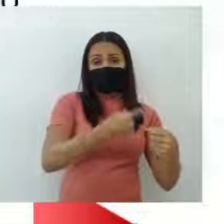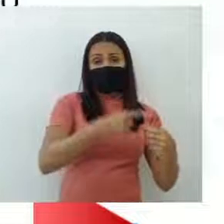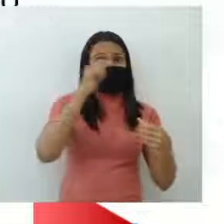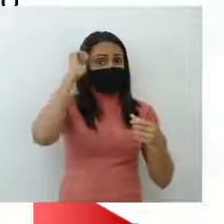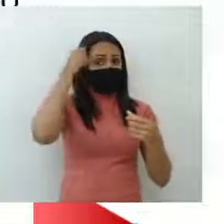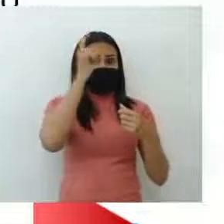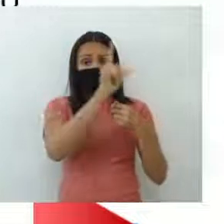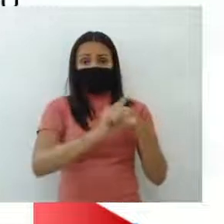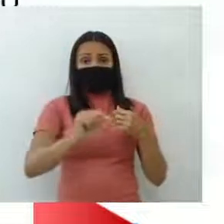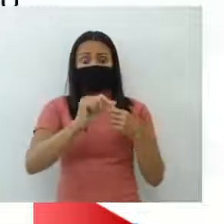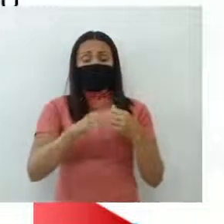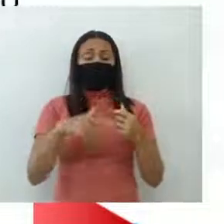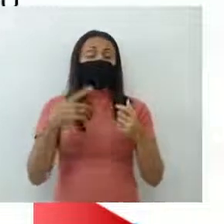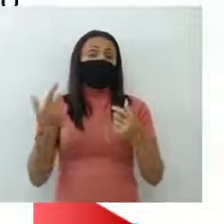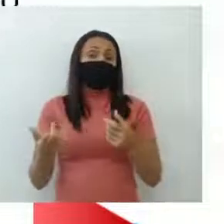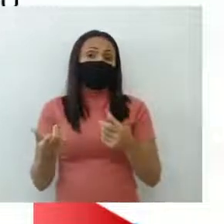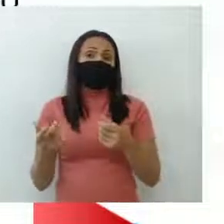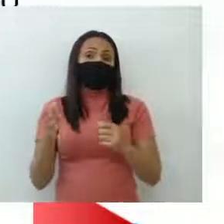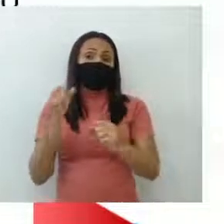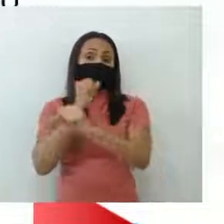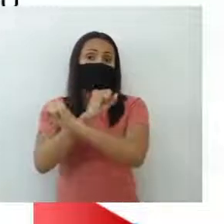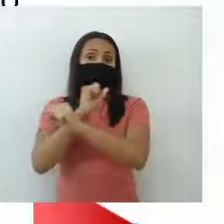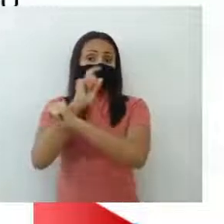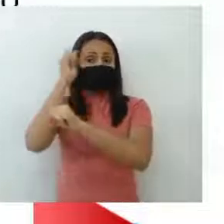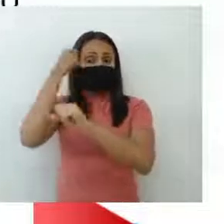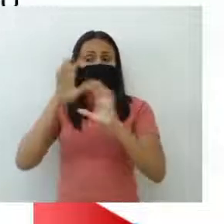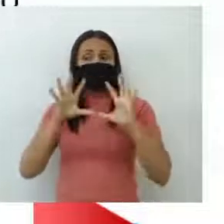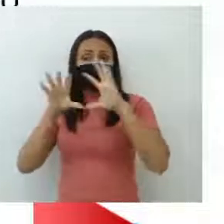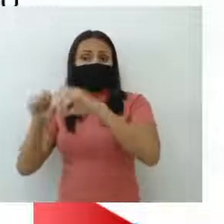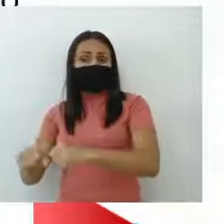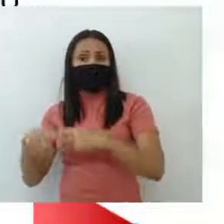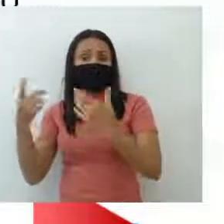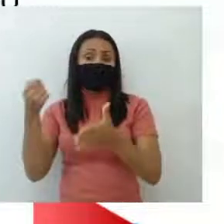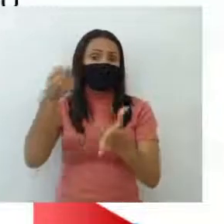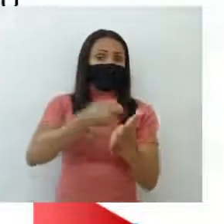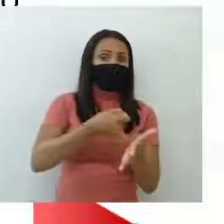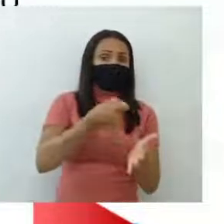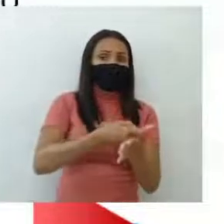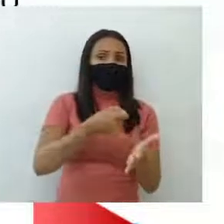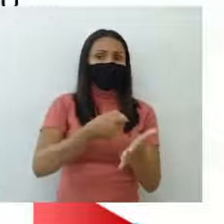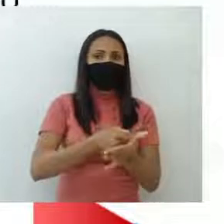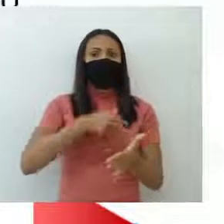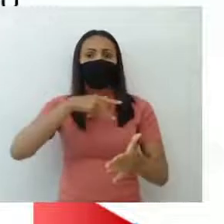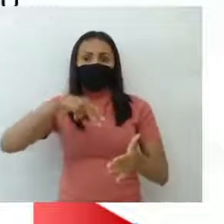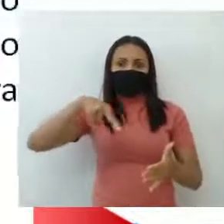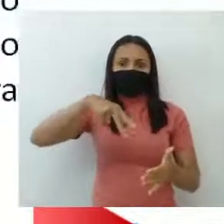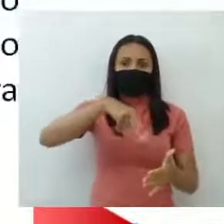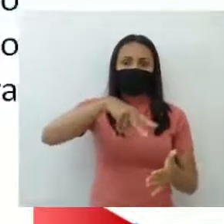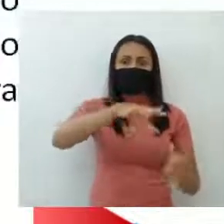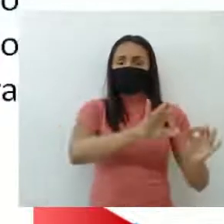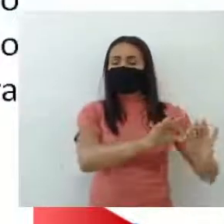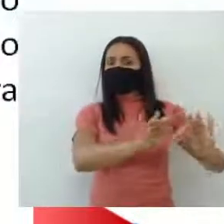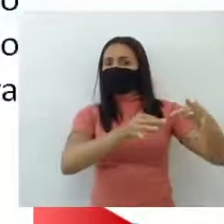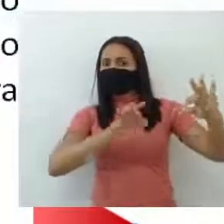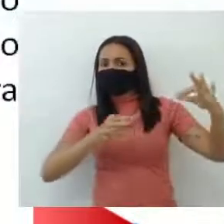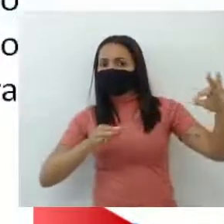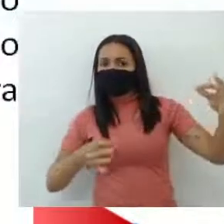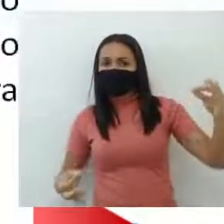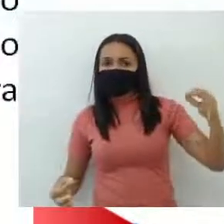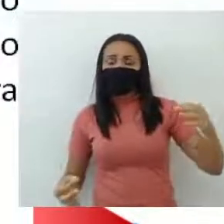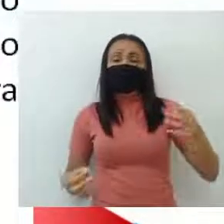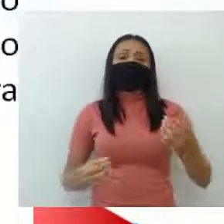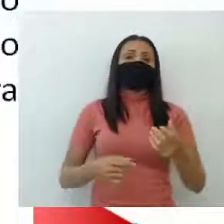escravos capturados eram obrigados a andar por quilômetros e às vezes por